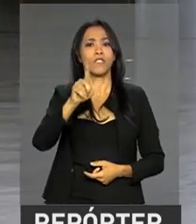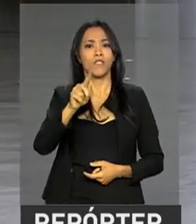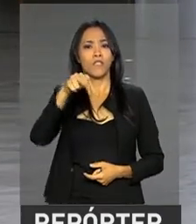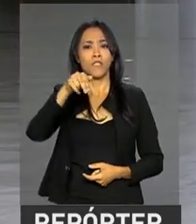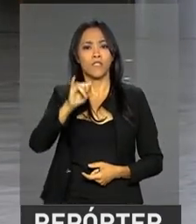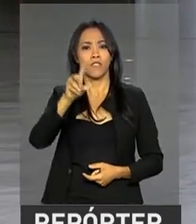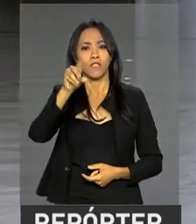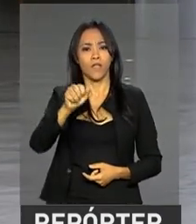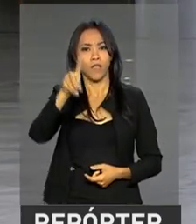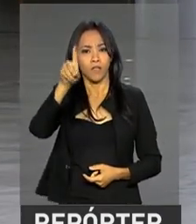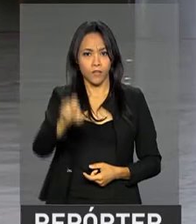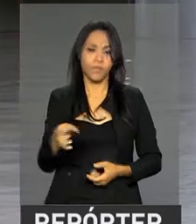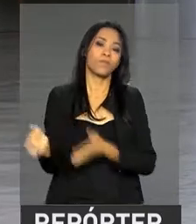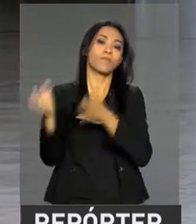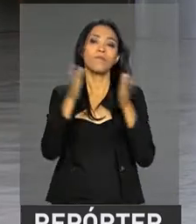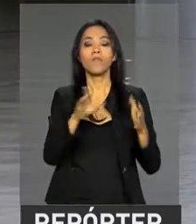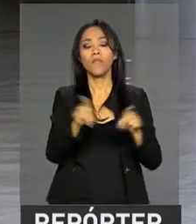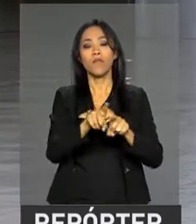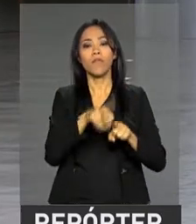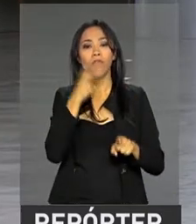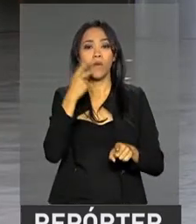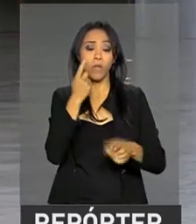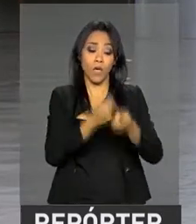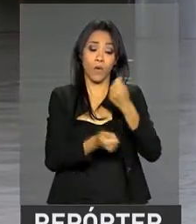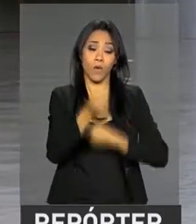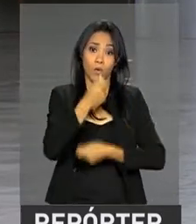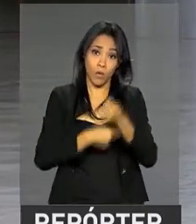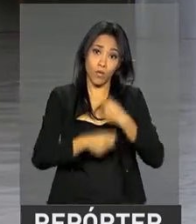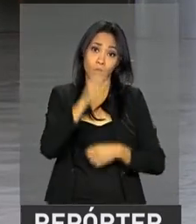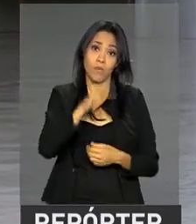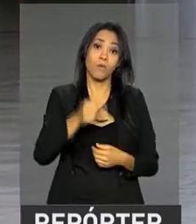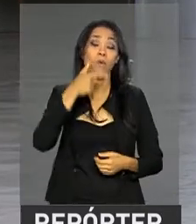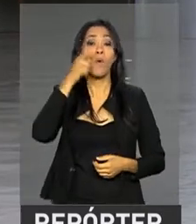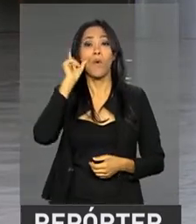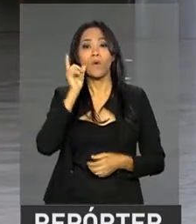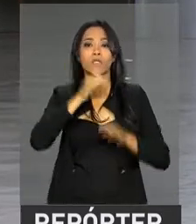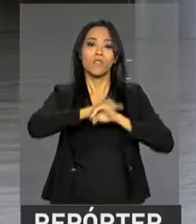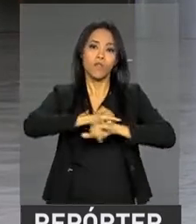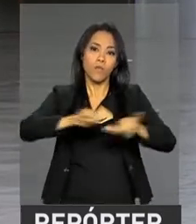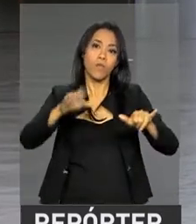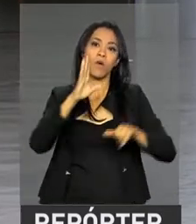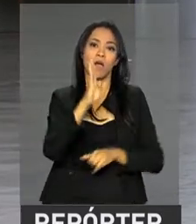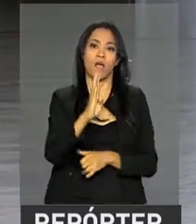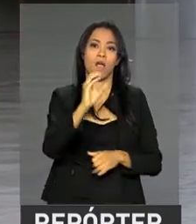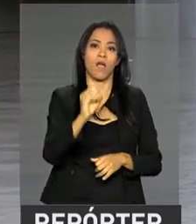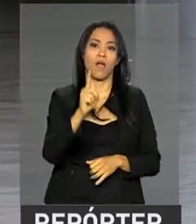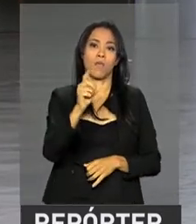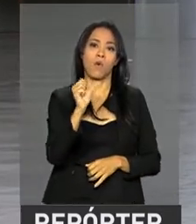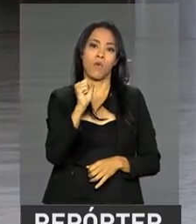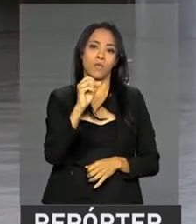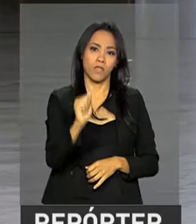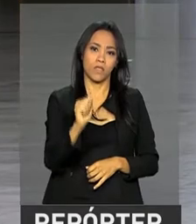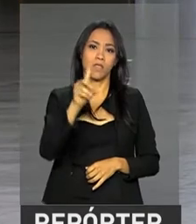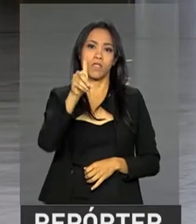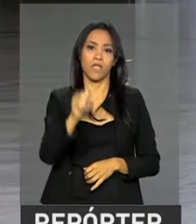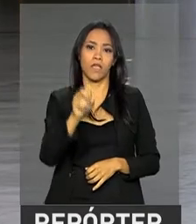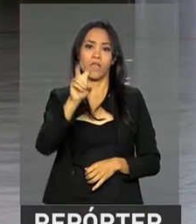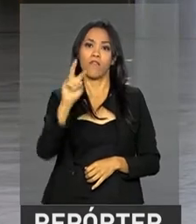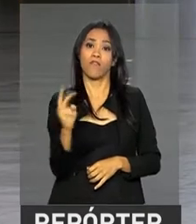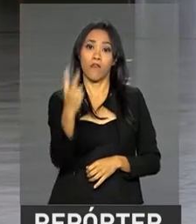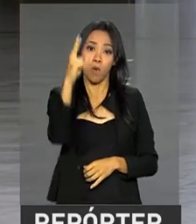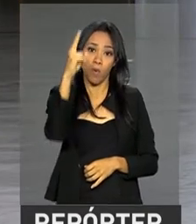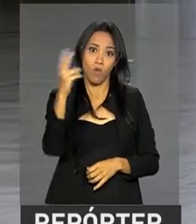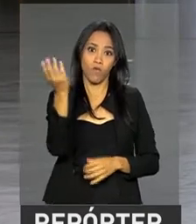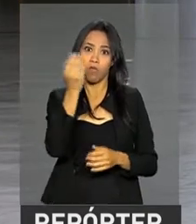da economia brasileira. Por exemplo, ontem saiu o dado da Bolsa de Valores. Ele afirmou que a Bolsa de Valores bateu um novo recorde. Também lembrou